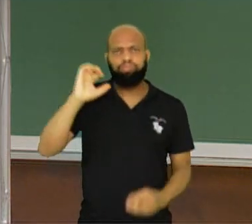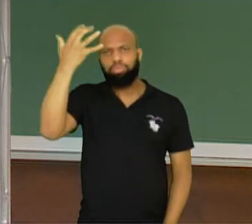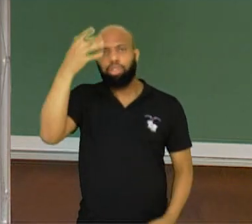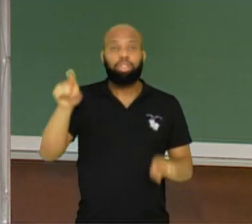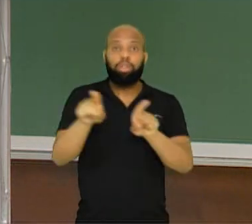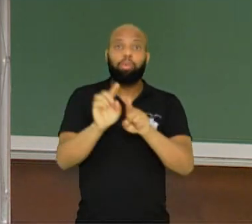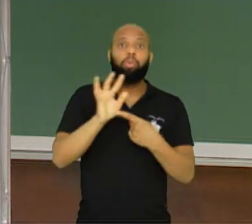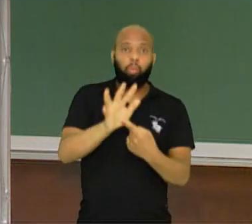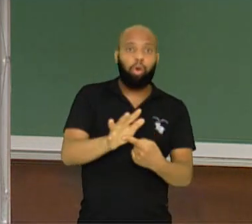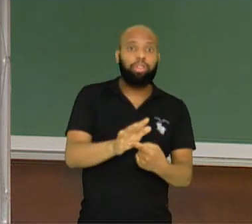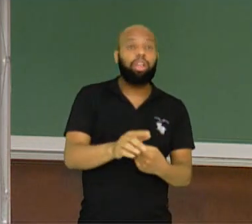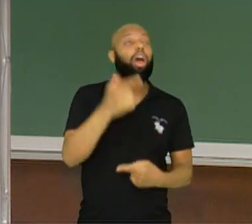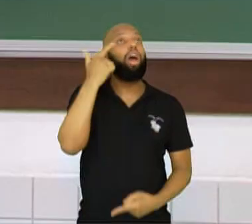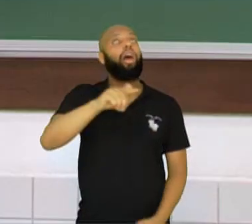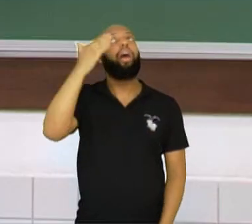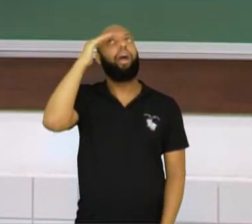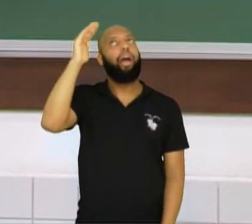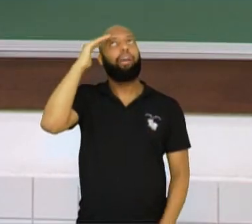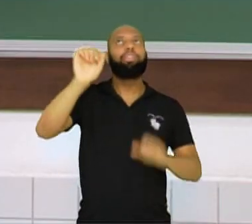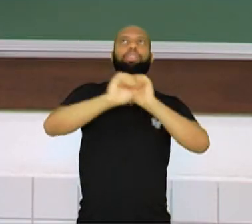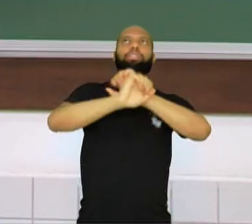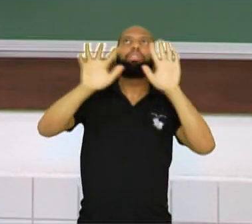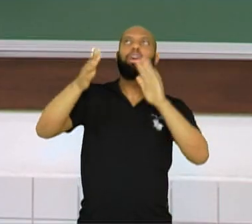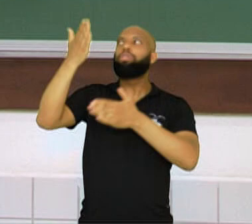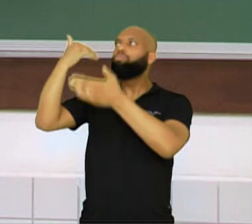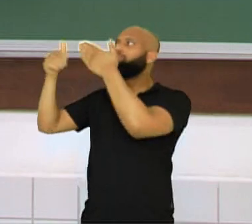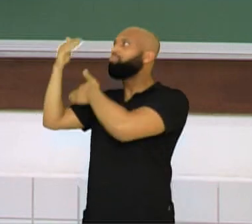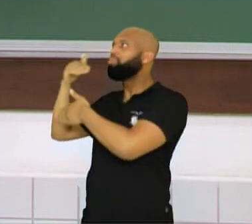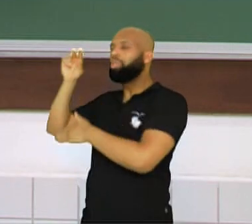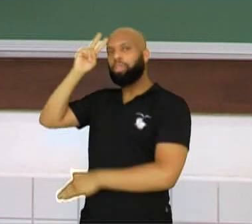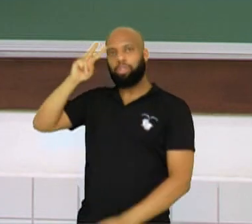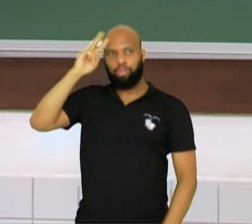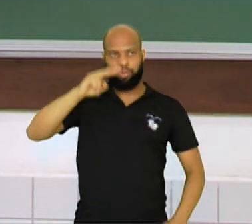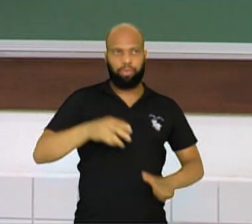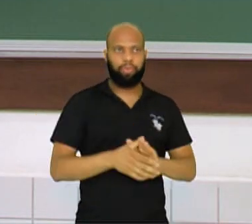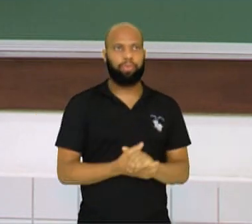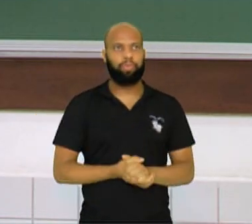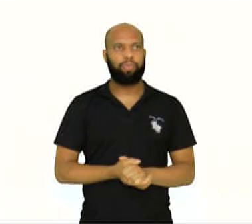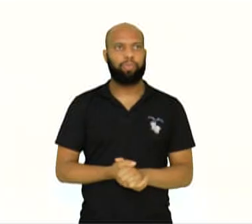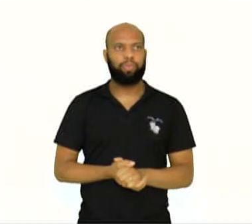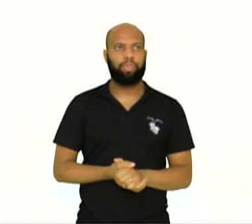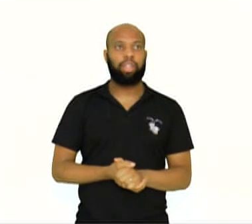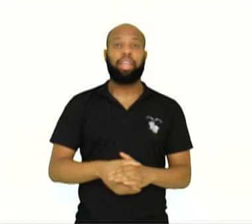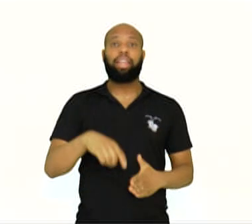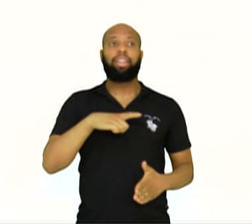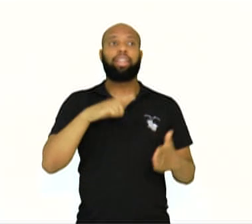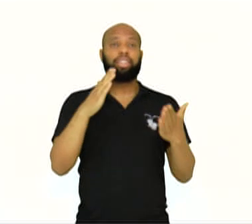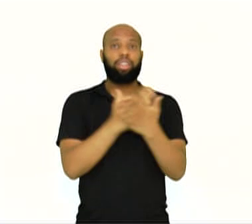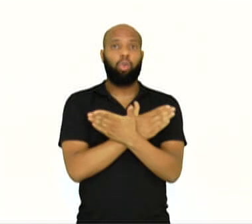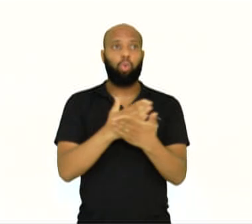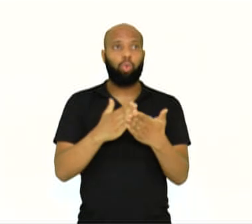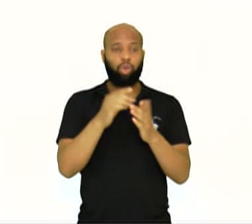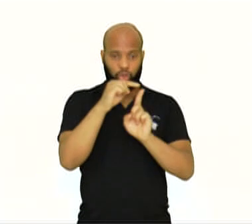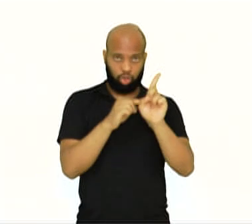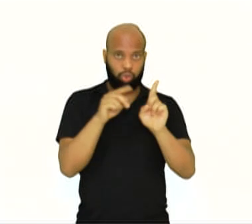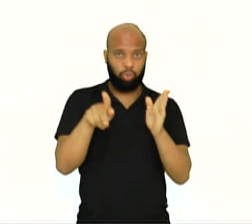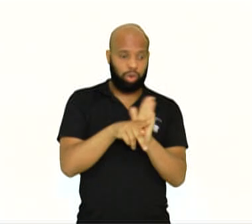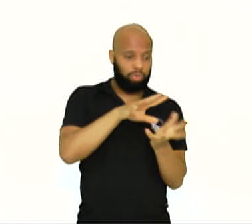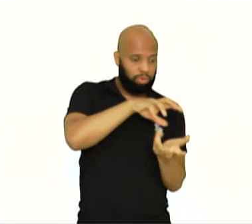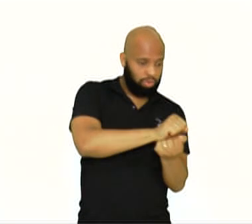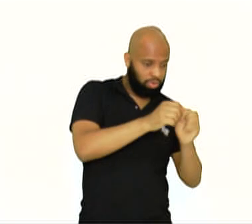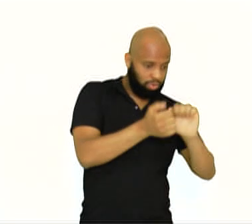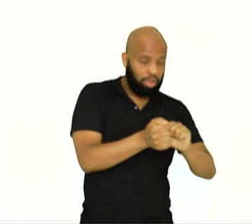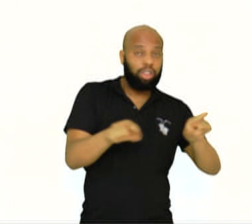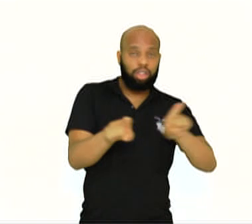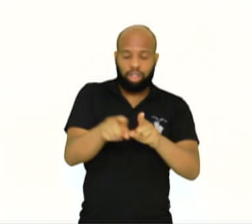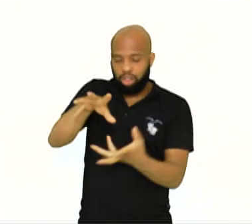a reconstruir, a recontar a história. Existem fontes materiais e